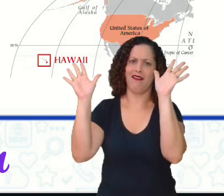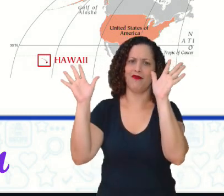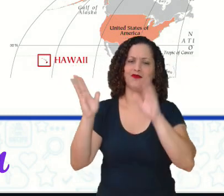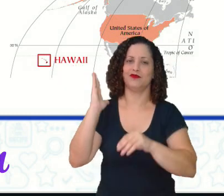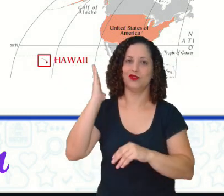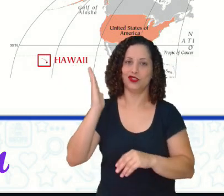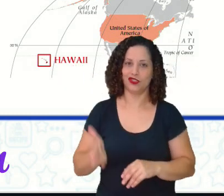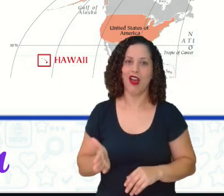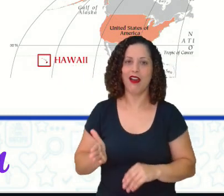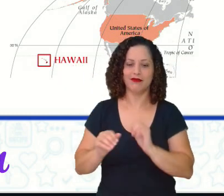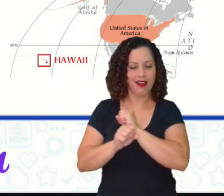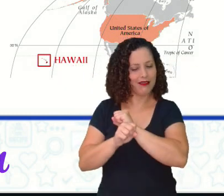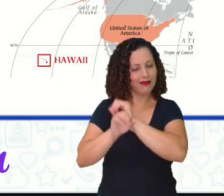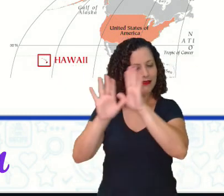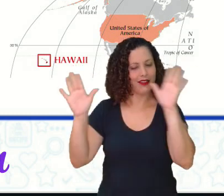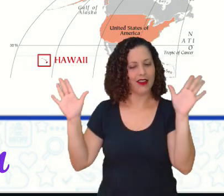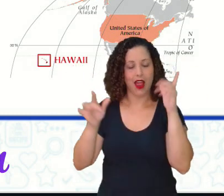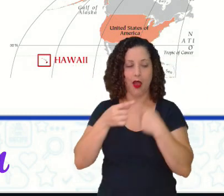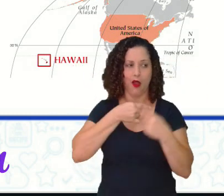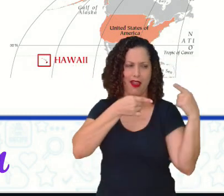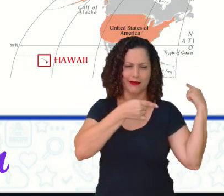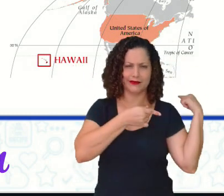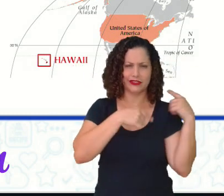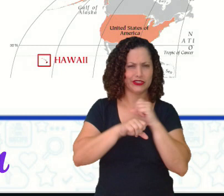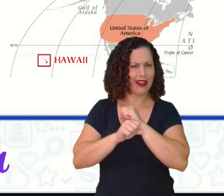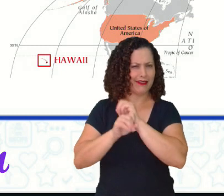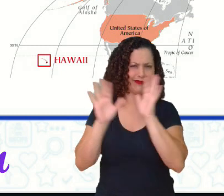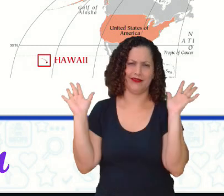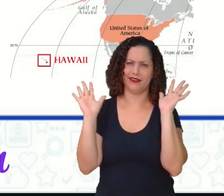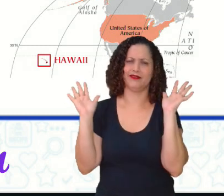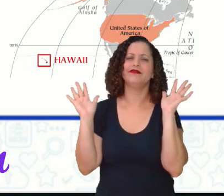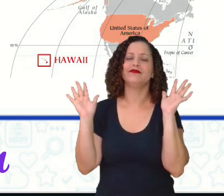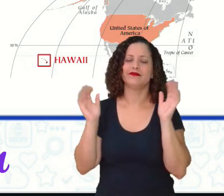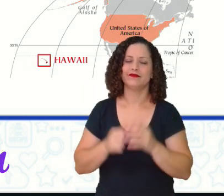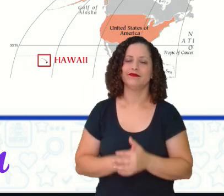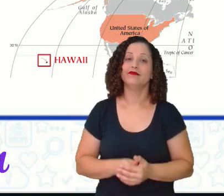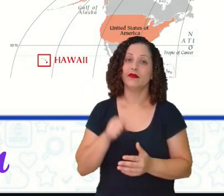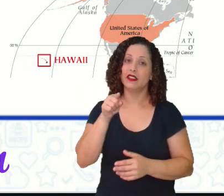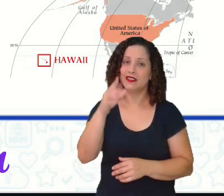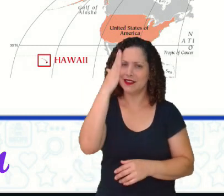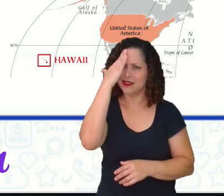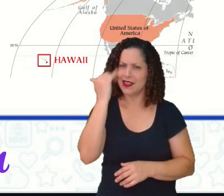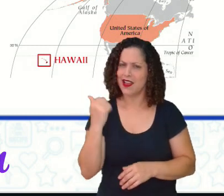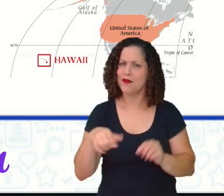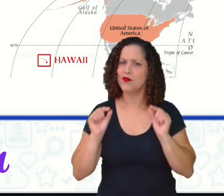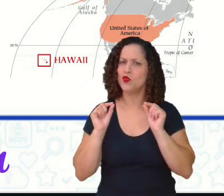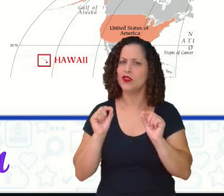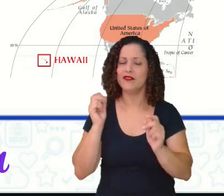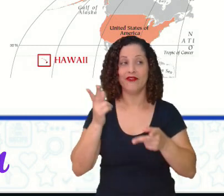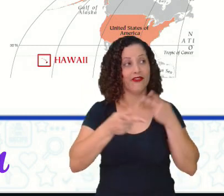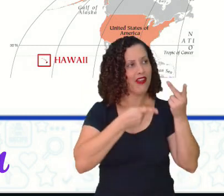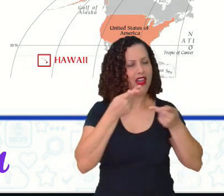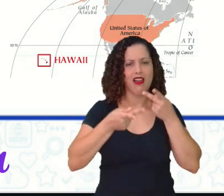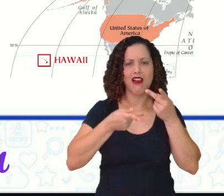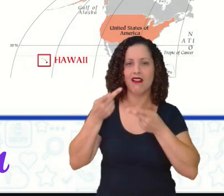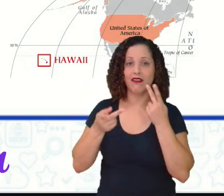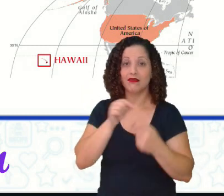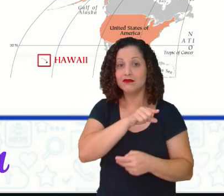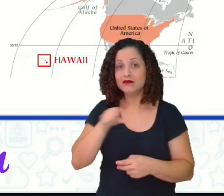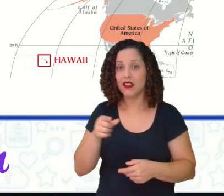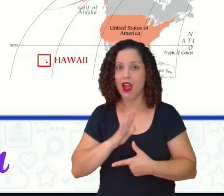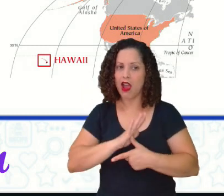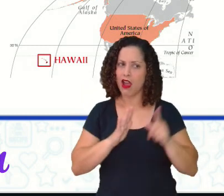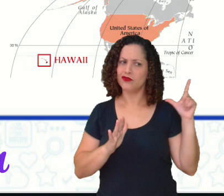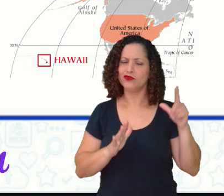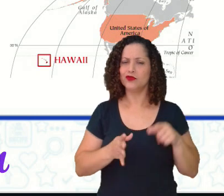foi mencionado em algum discurso anterior. Então, você só vai saber daquilo que a gente fala se você conhecer,